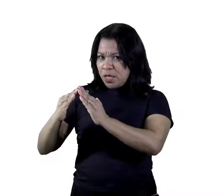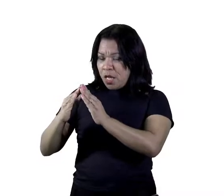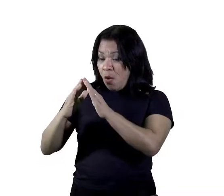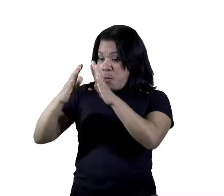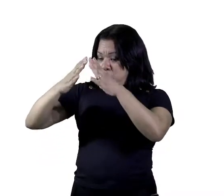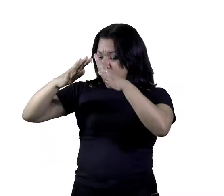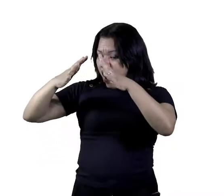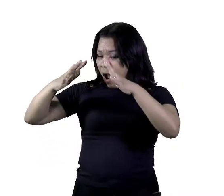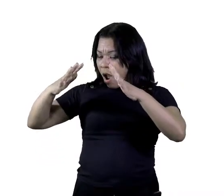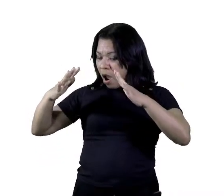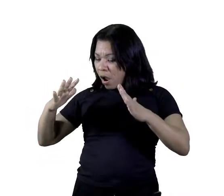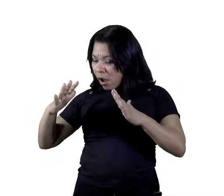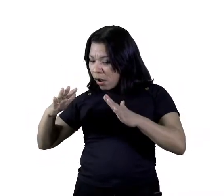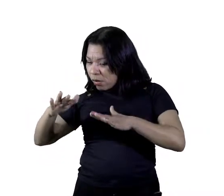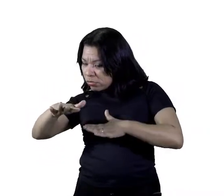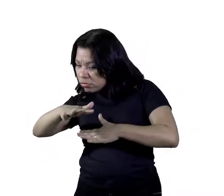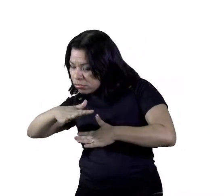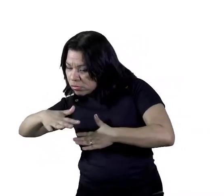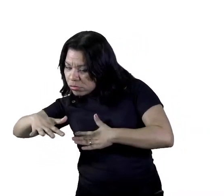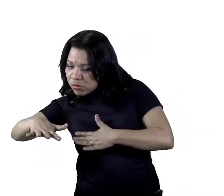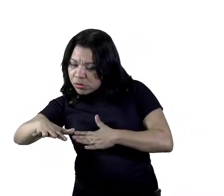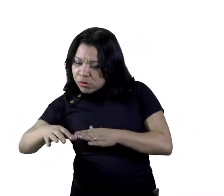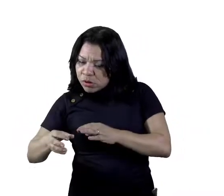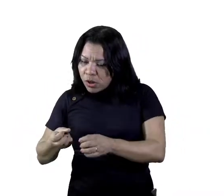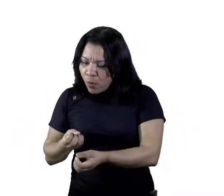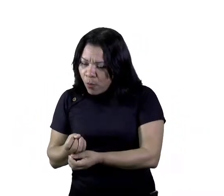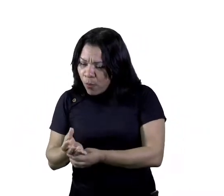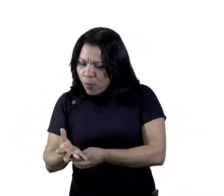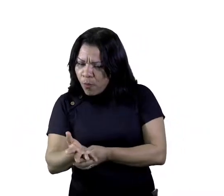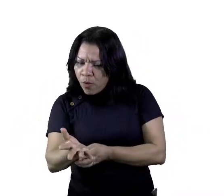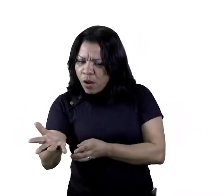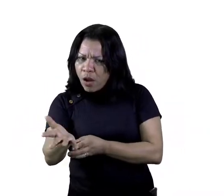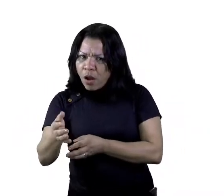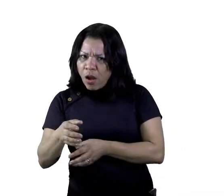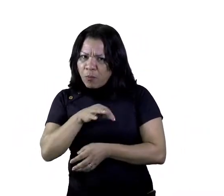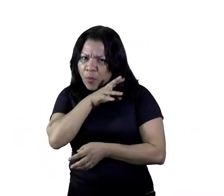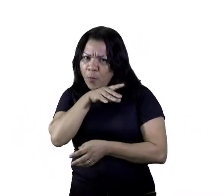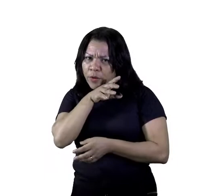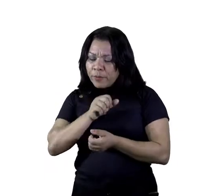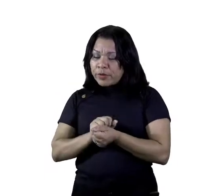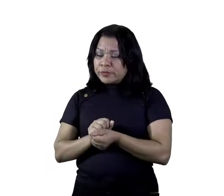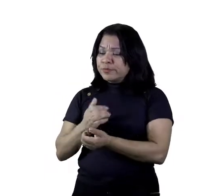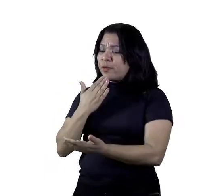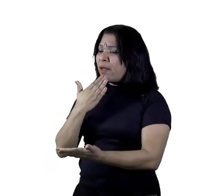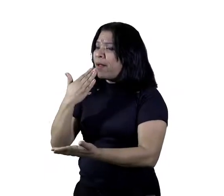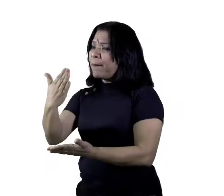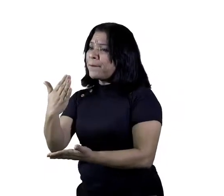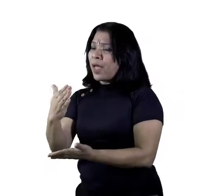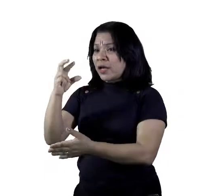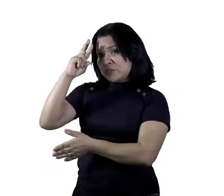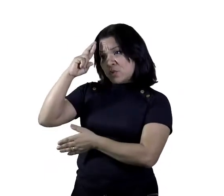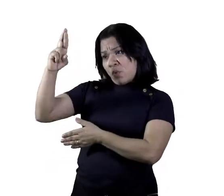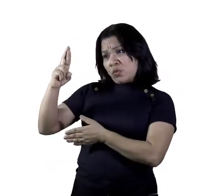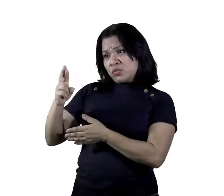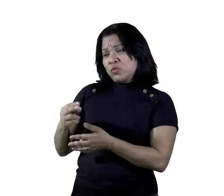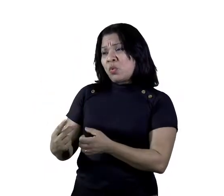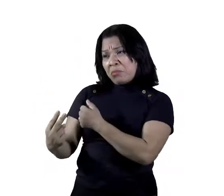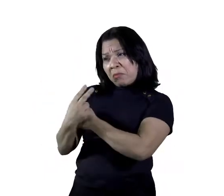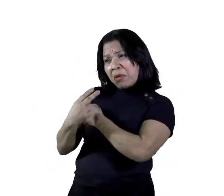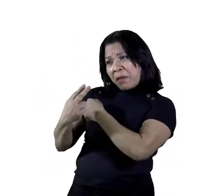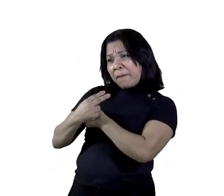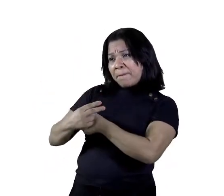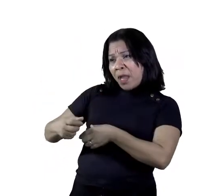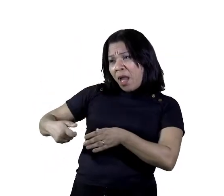horta e alguns animais. Pediu aos donos da casa que lhe emprestassem uma panela. Os donos